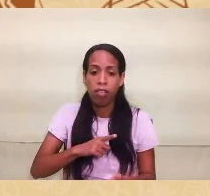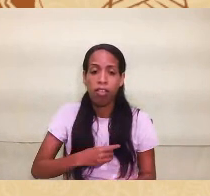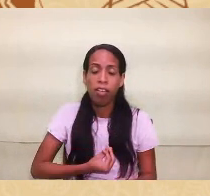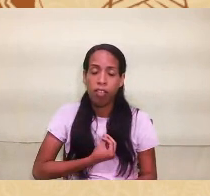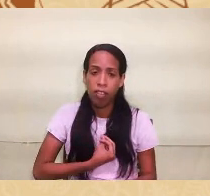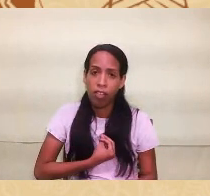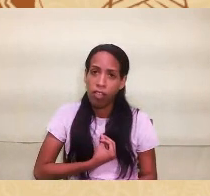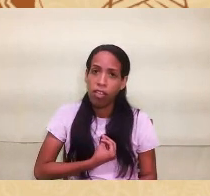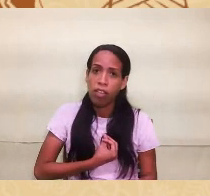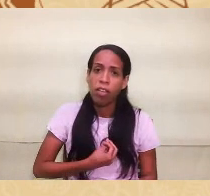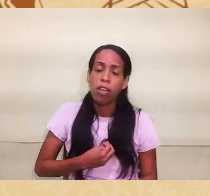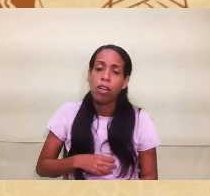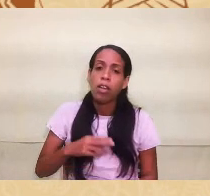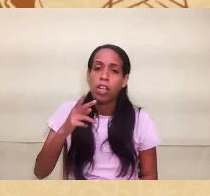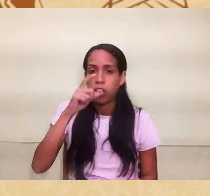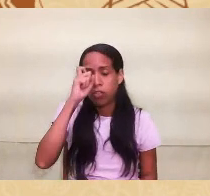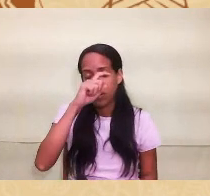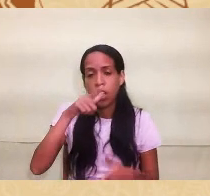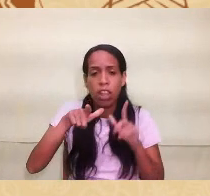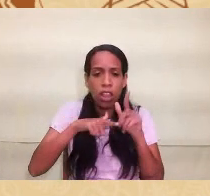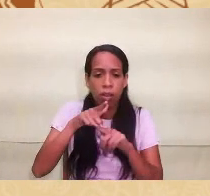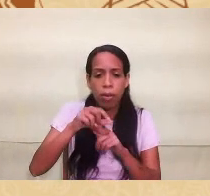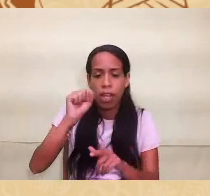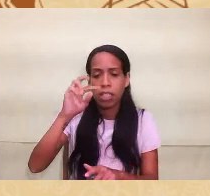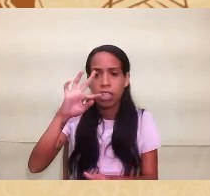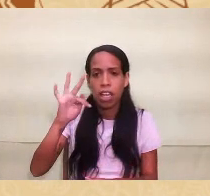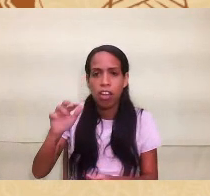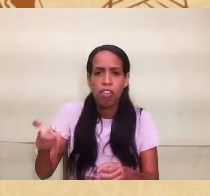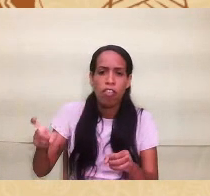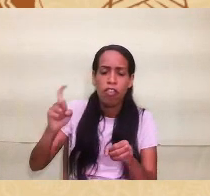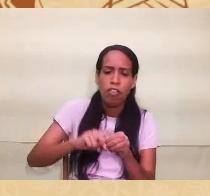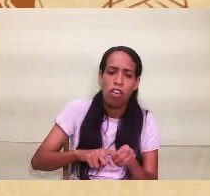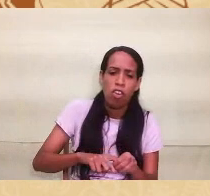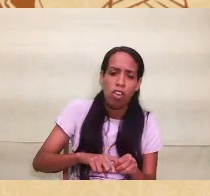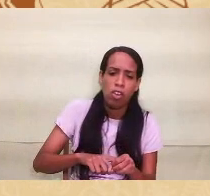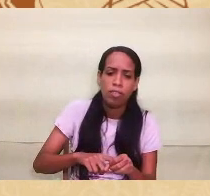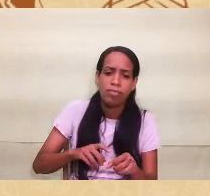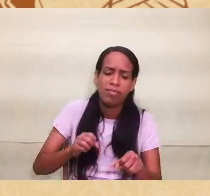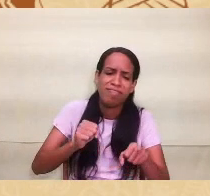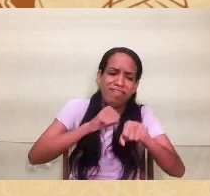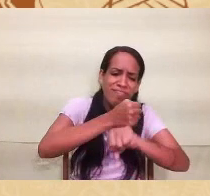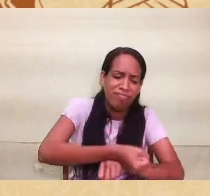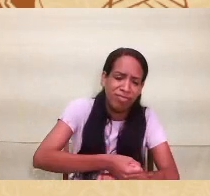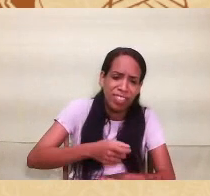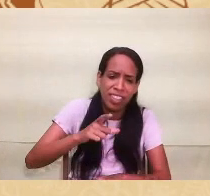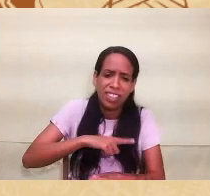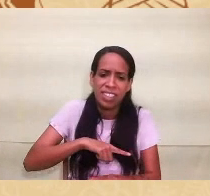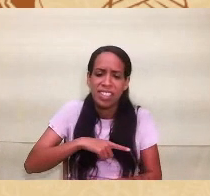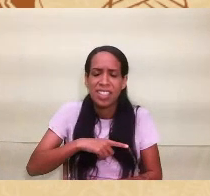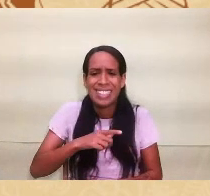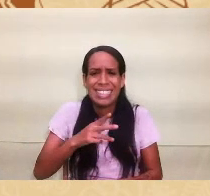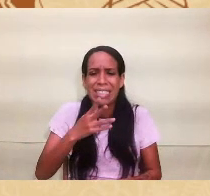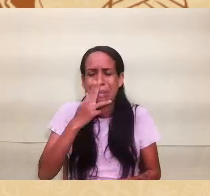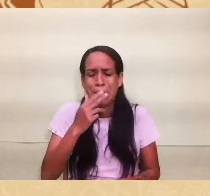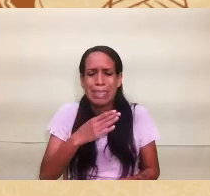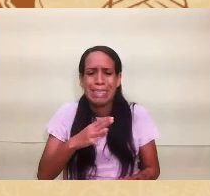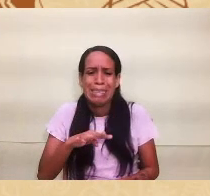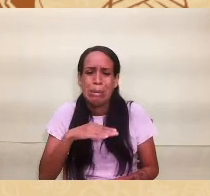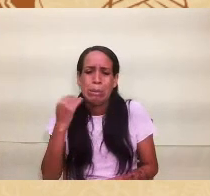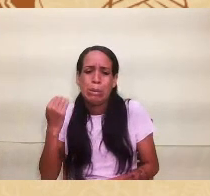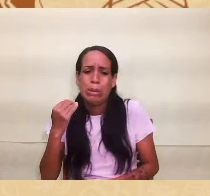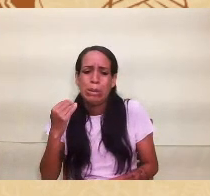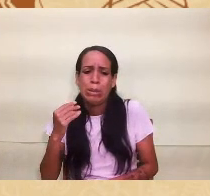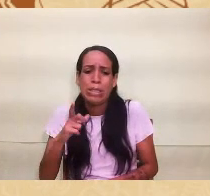STF. O STF demora para votar uma coisa, derrubar o marco temporal, que nos fere de morte. Né? Então, a gente está